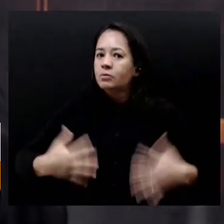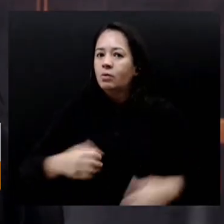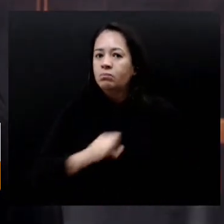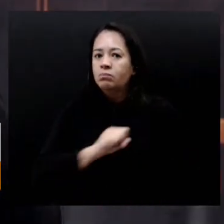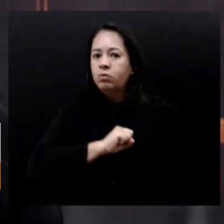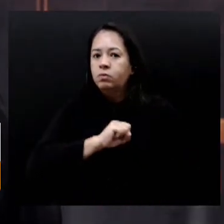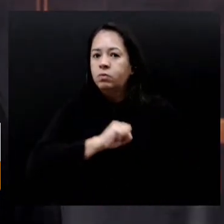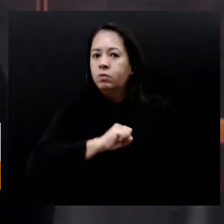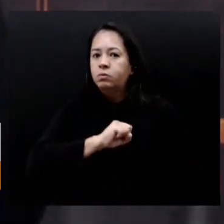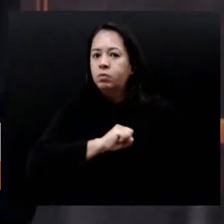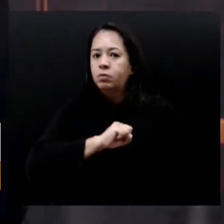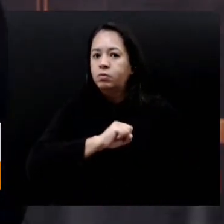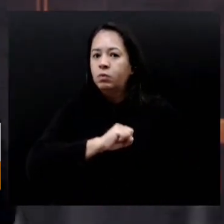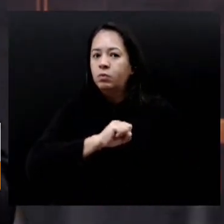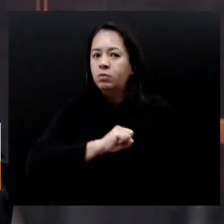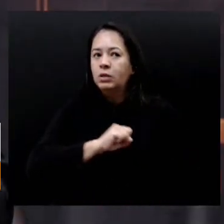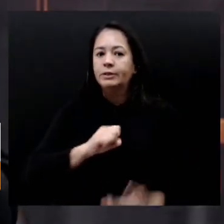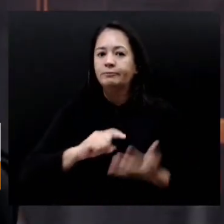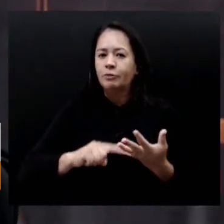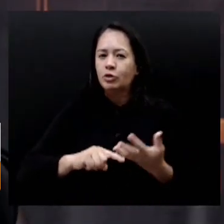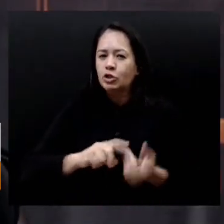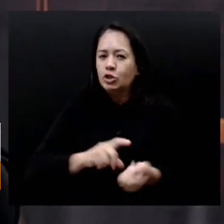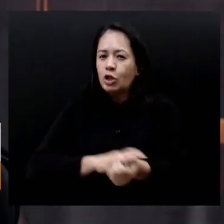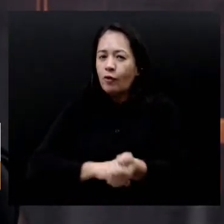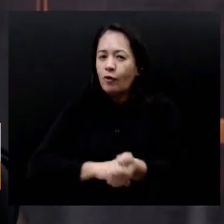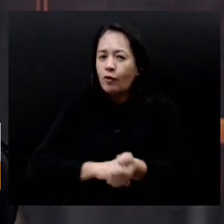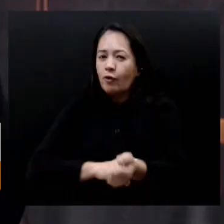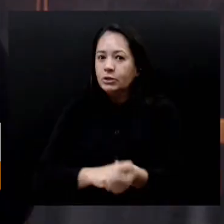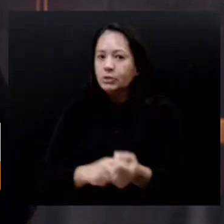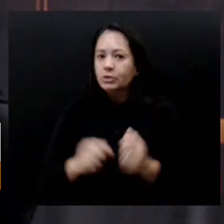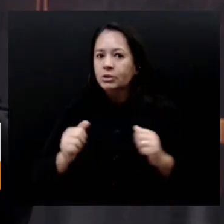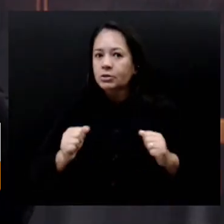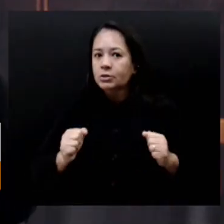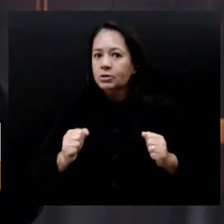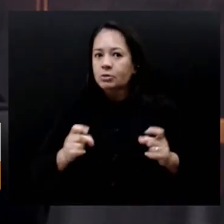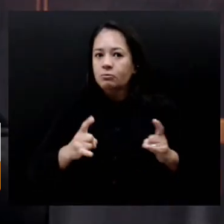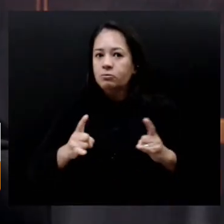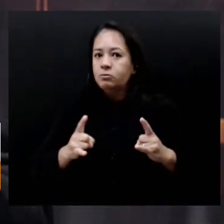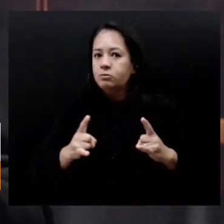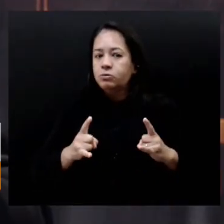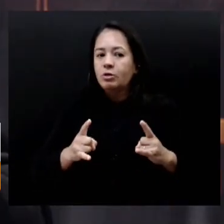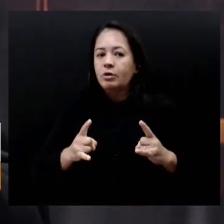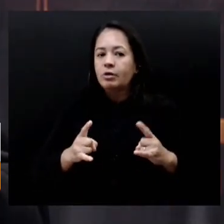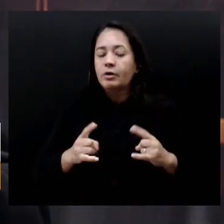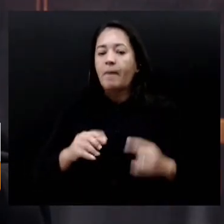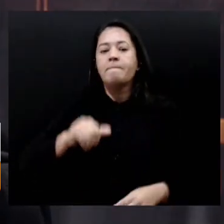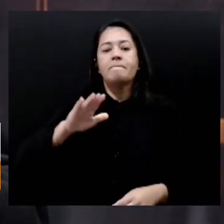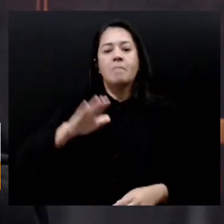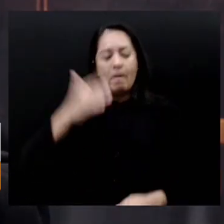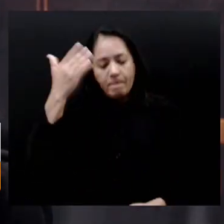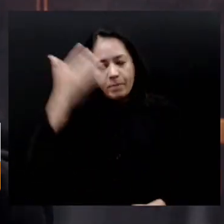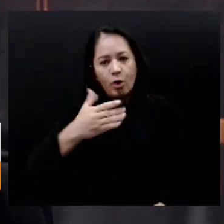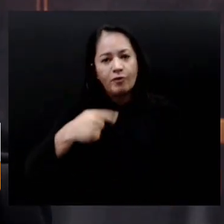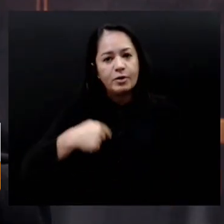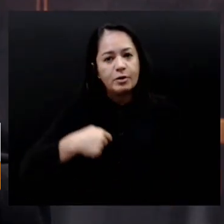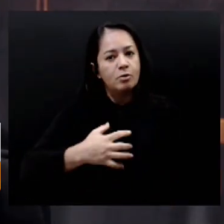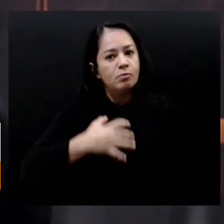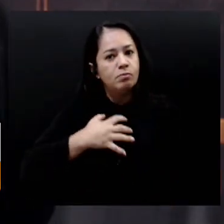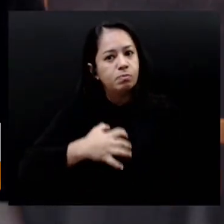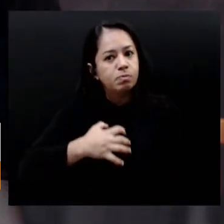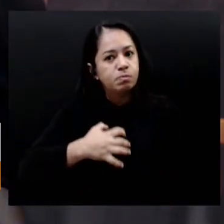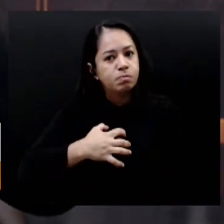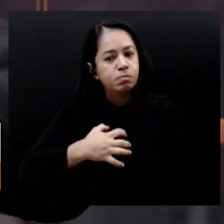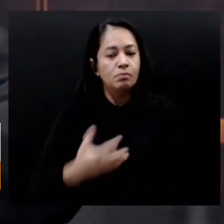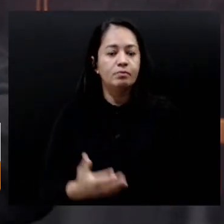cardíaco, nervoso, ruborizado, quer dizer, mais sinais de que eu estou ficando com raiva. E aí